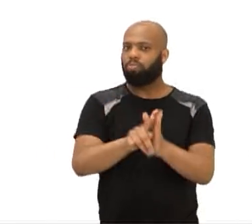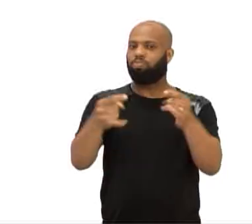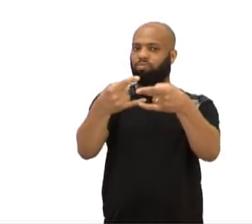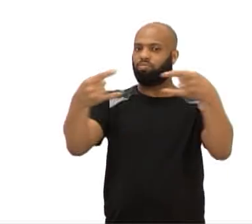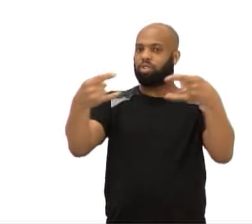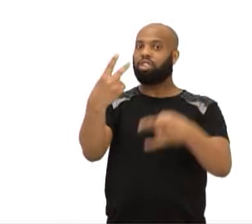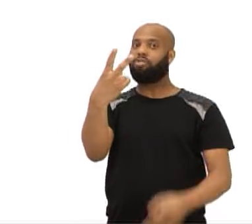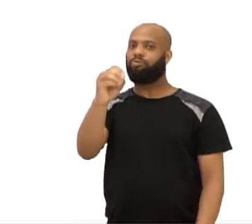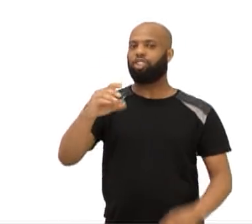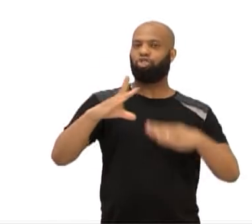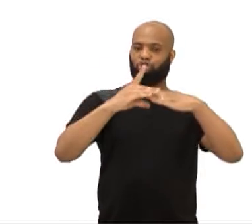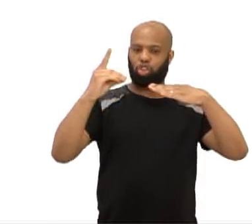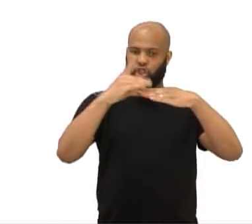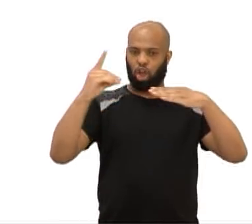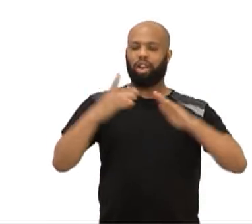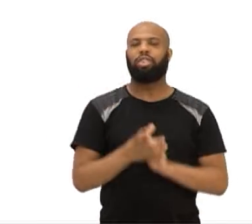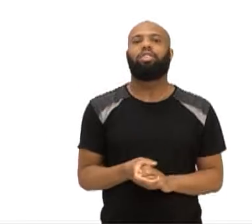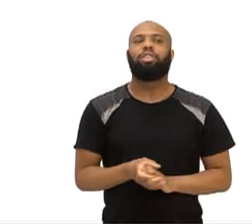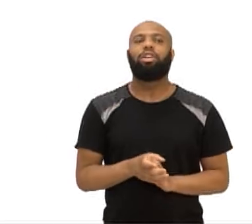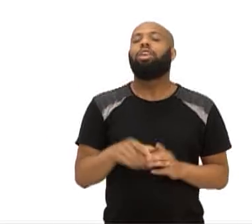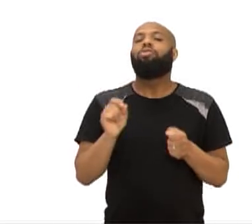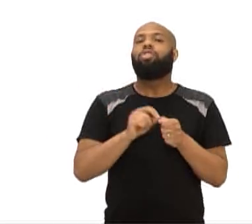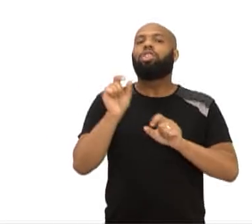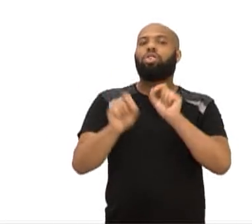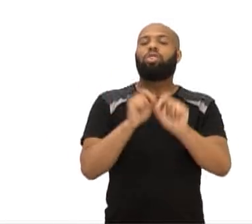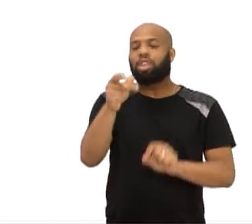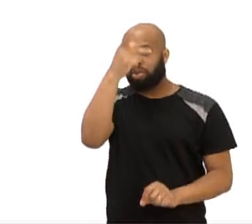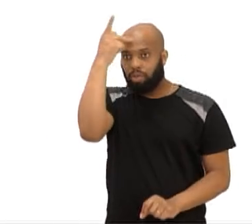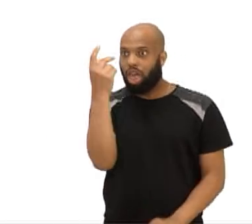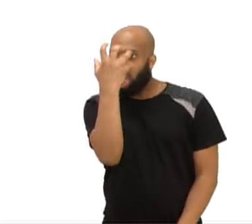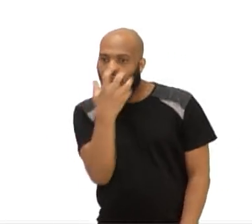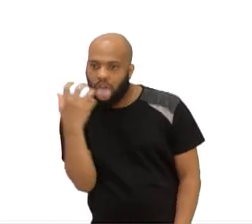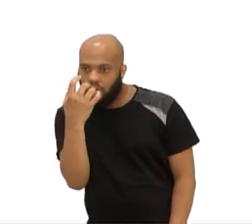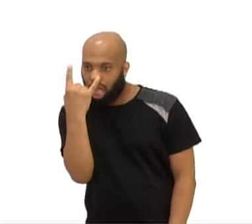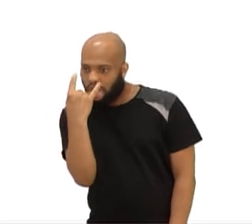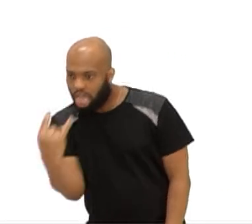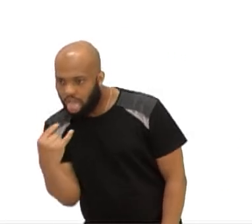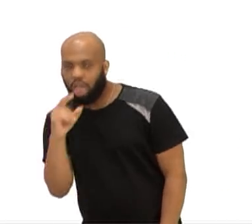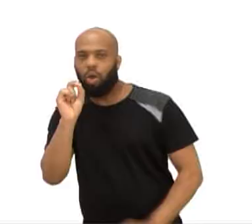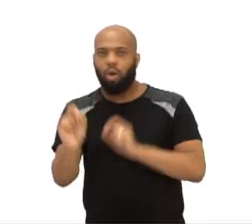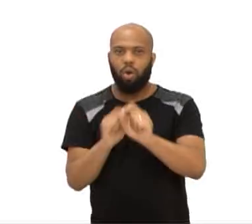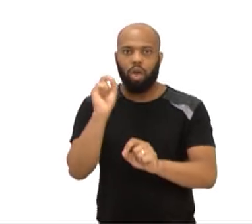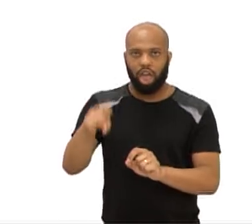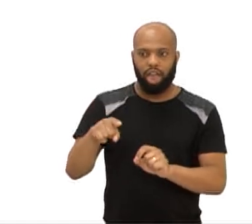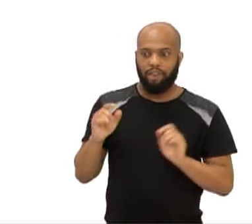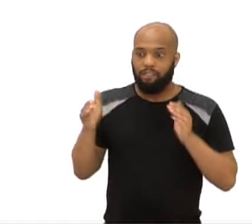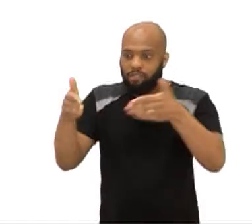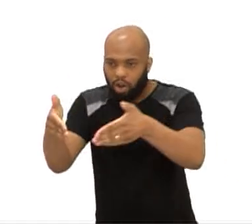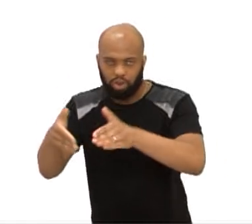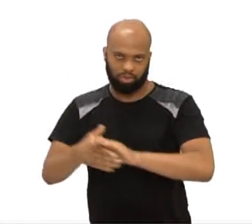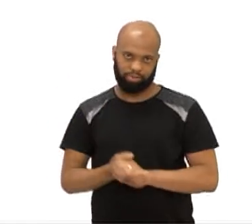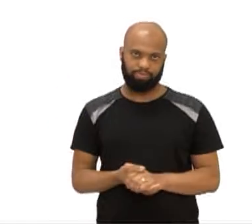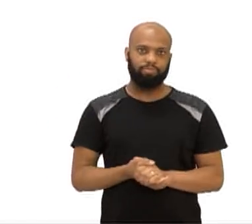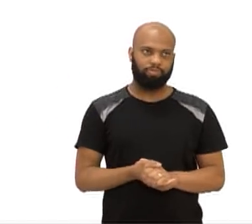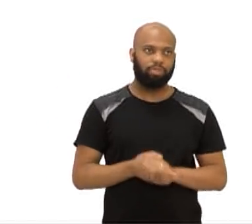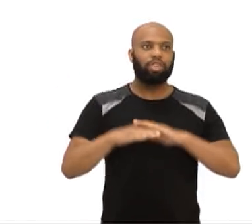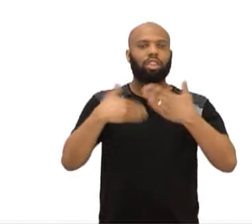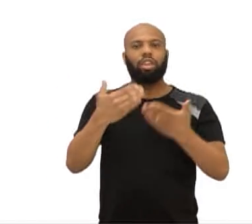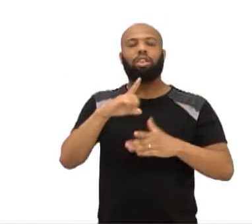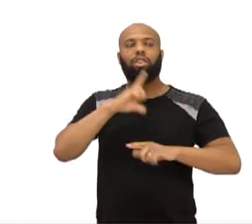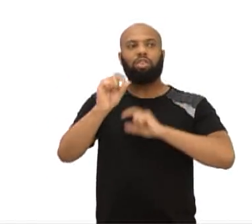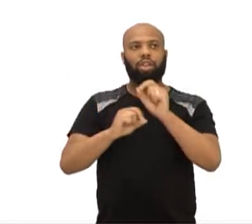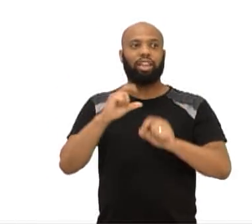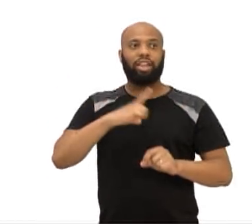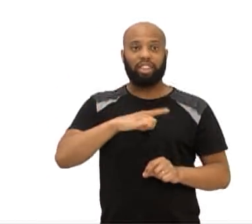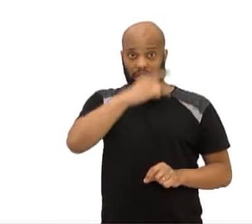nota de $20, para atrair a atenção do atendente, que era o interlocutor. Então eu tenho ali